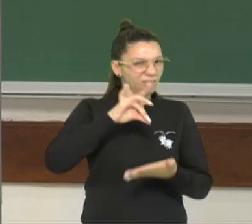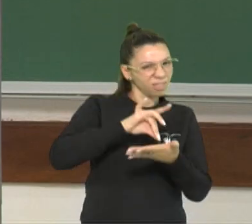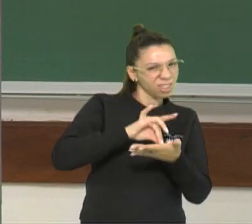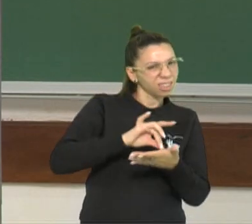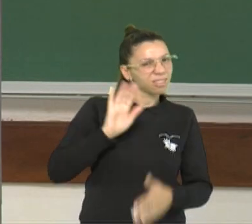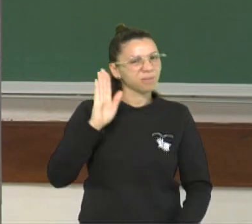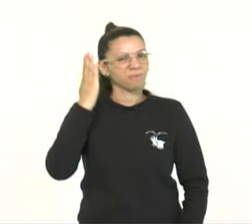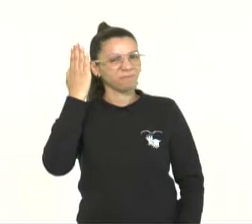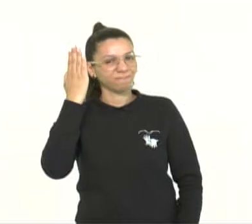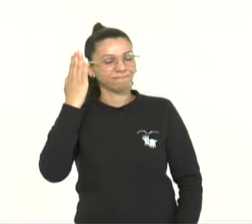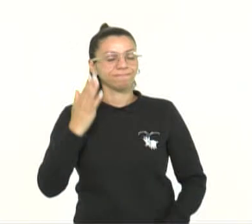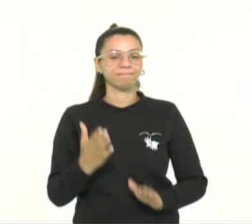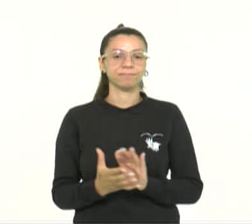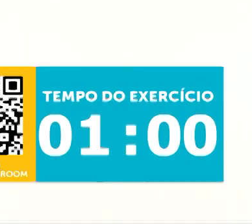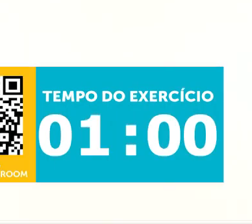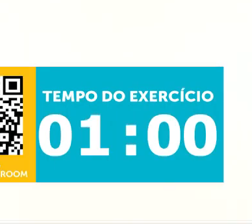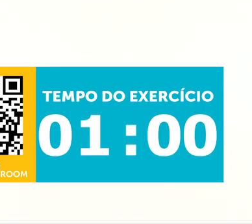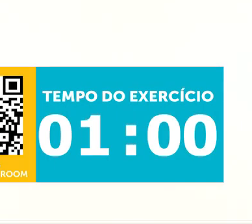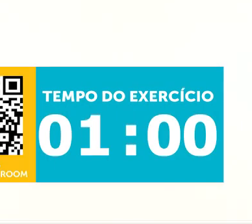você acha?